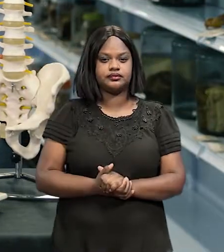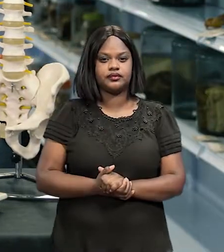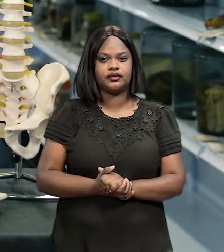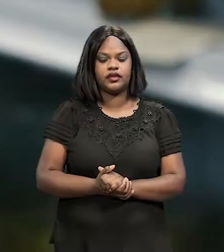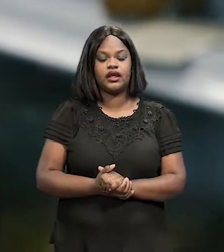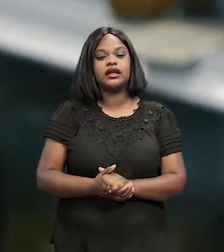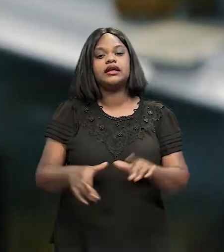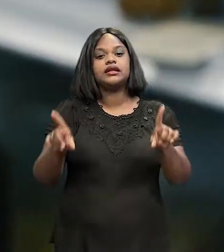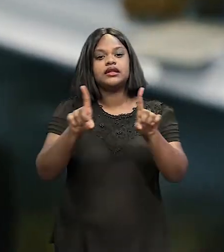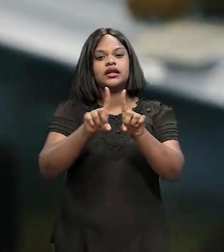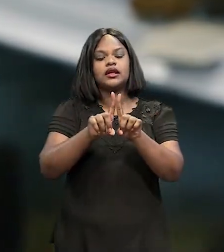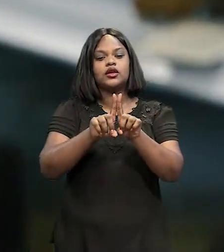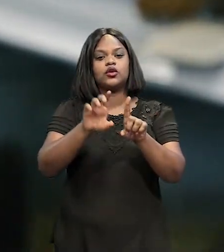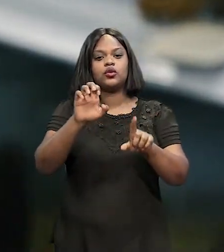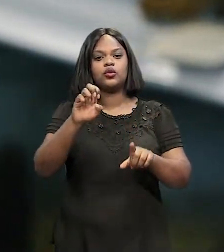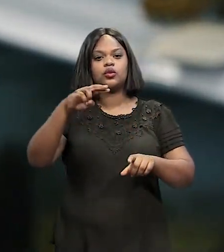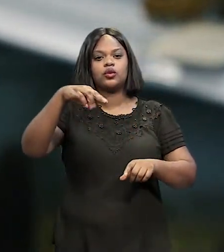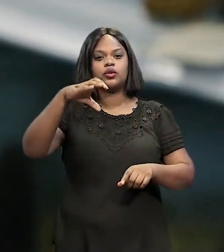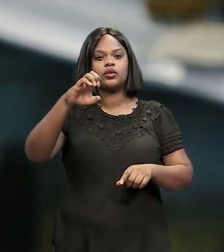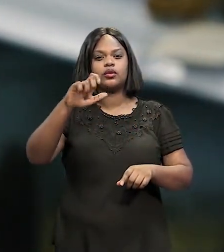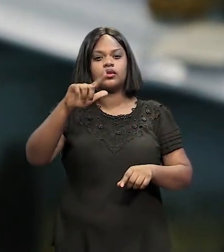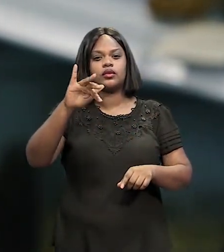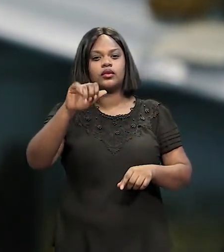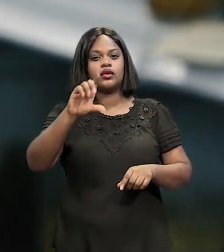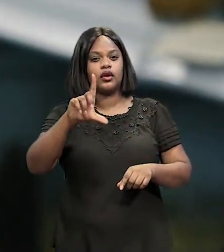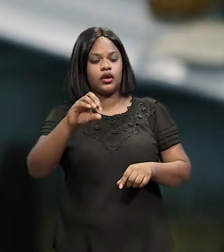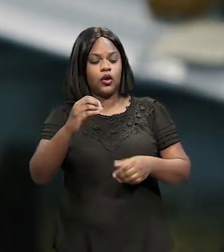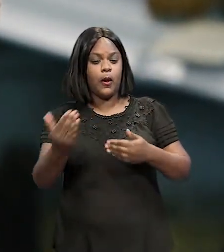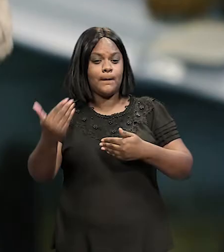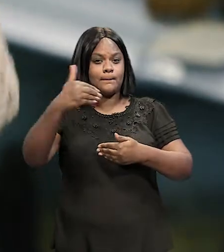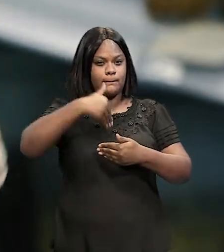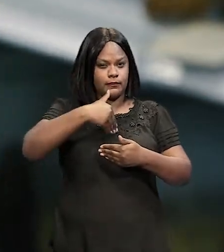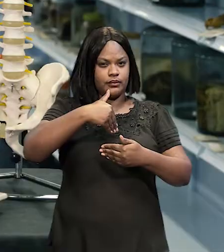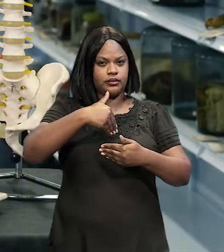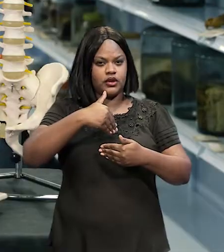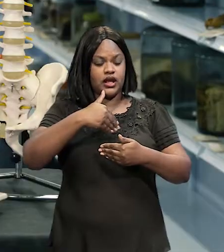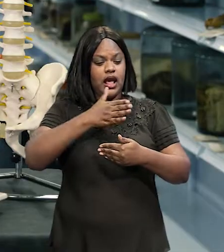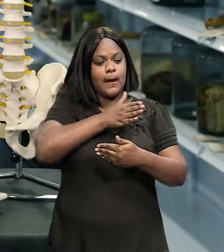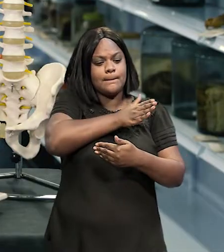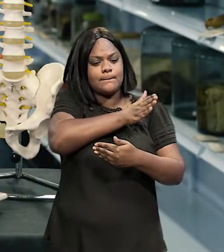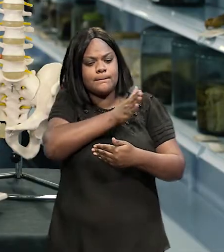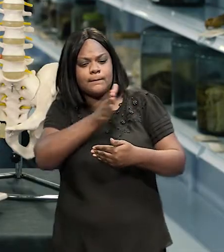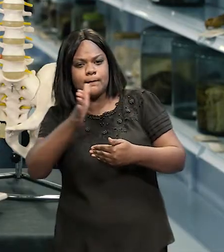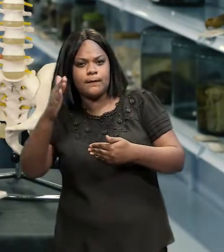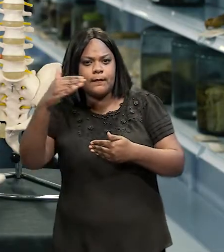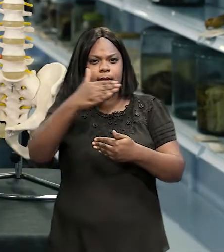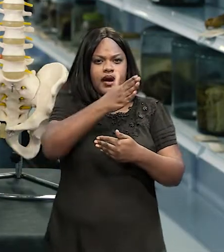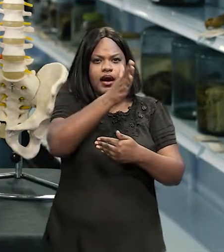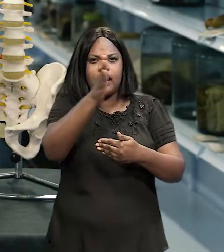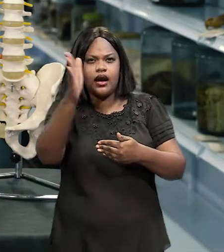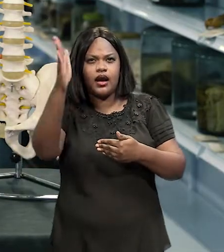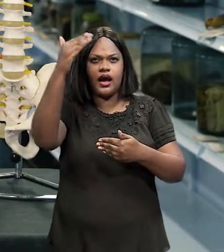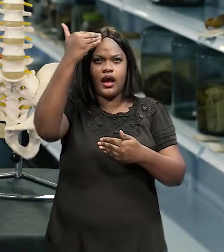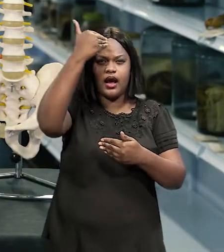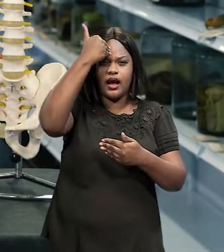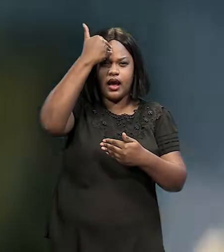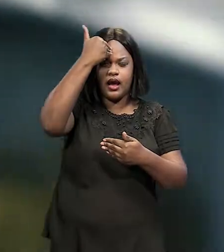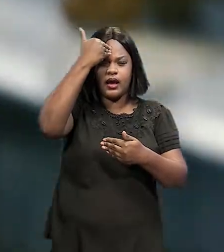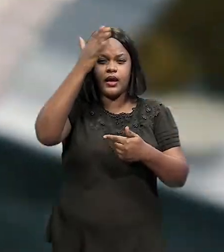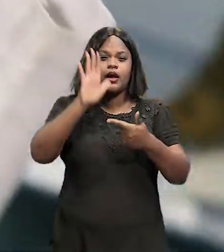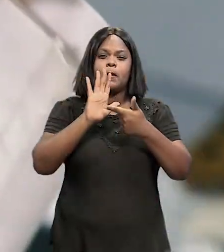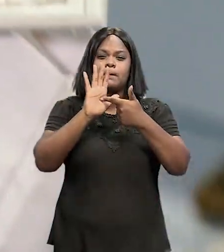no encéfalo, essa informação pode chegar nas mais diversas regiões. Uma região que é muito importante é essa região que está